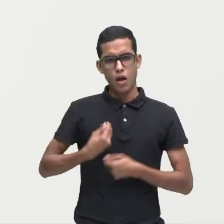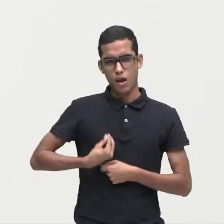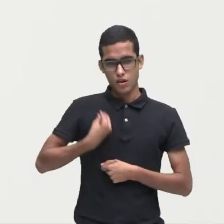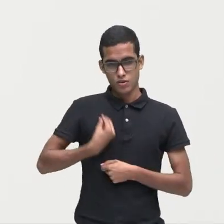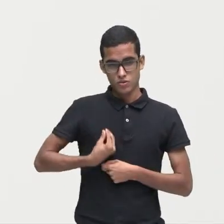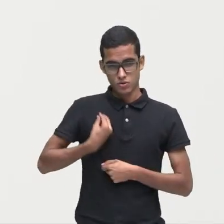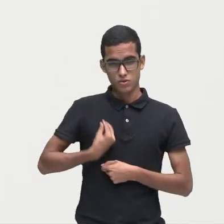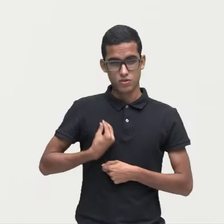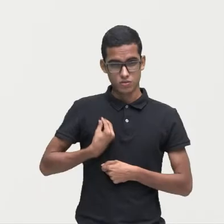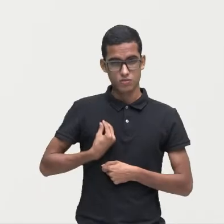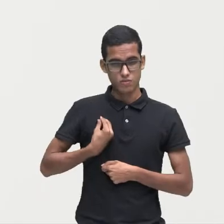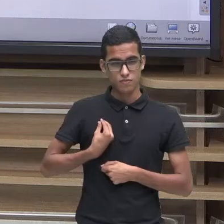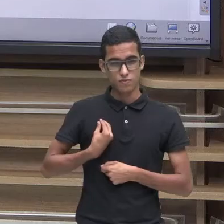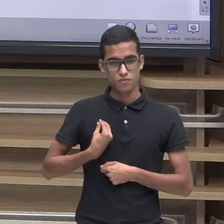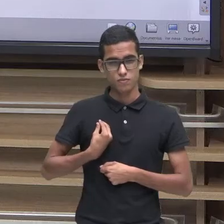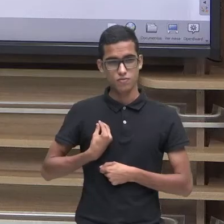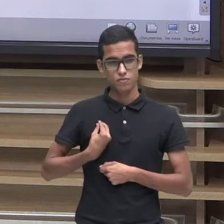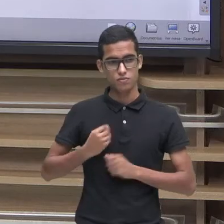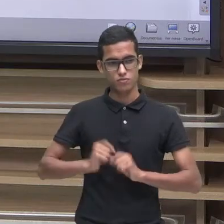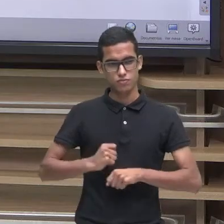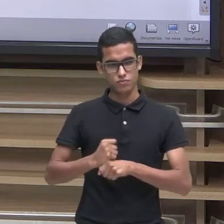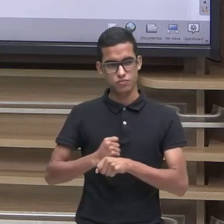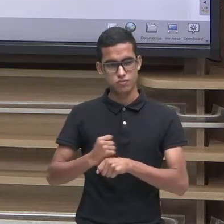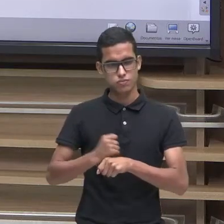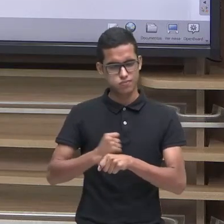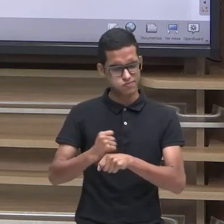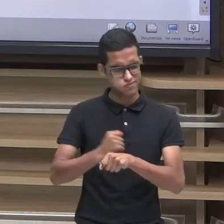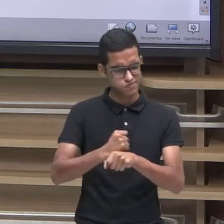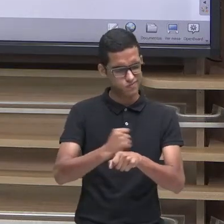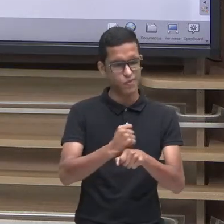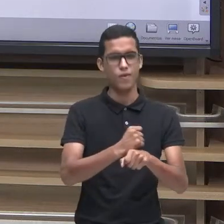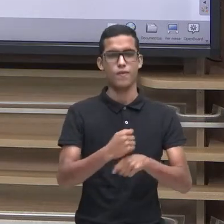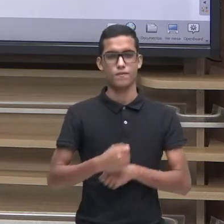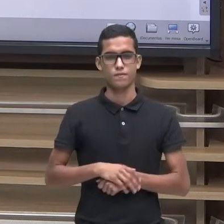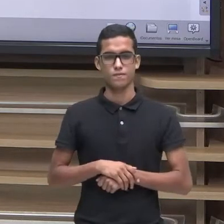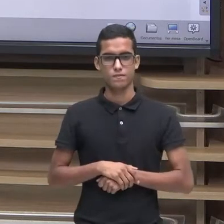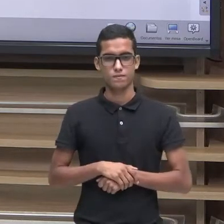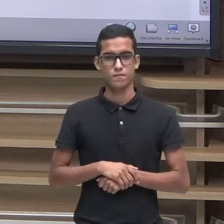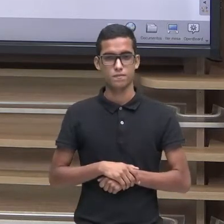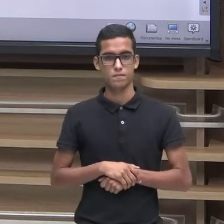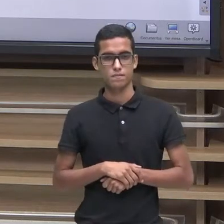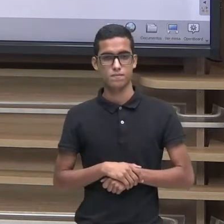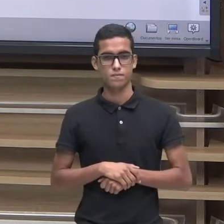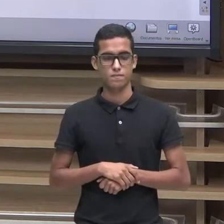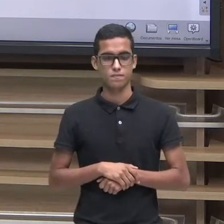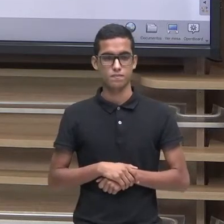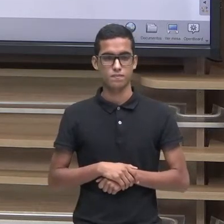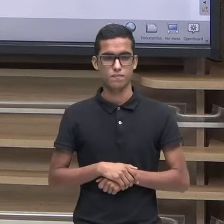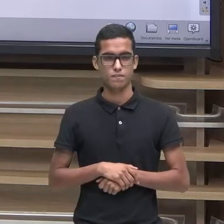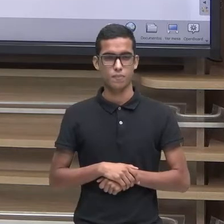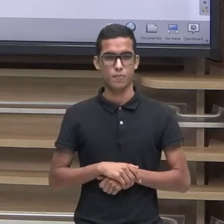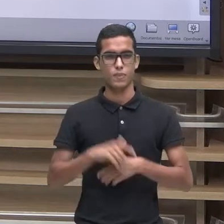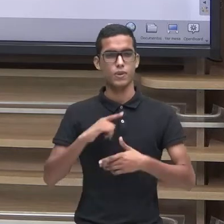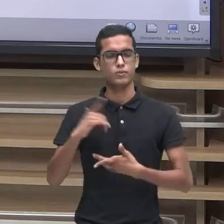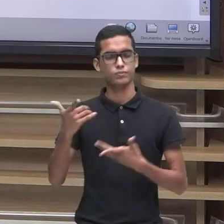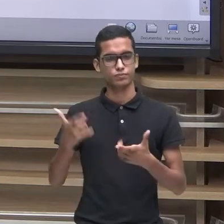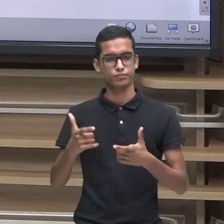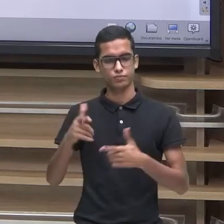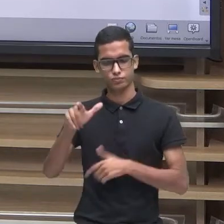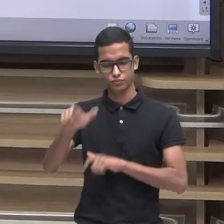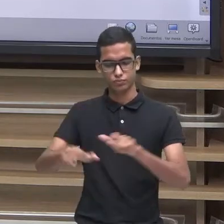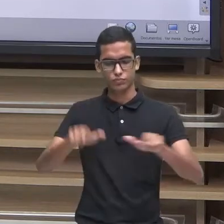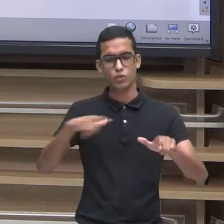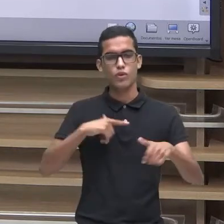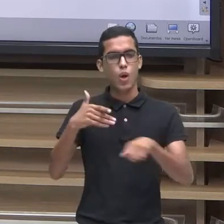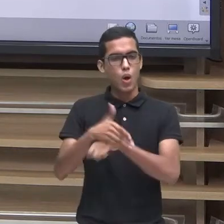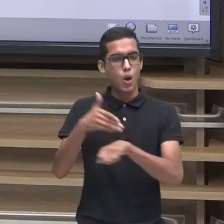homens e mulheres, né? A população vai vivendo mais, vai tendo mais acesso a serviços